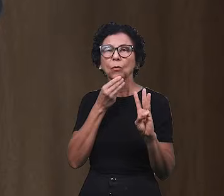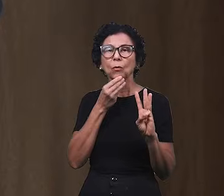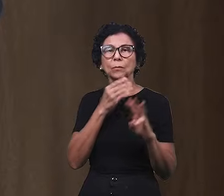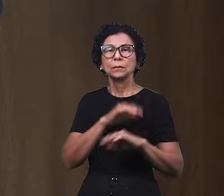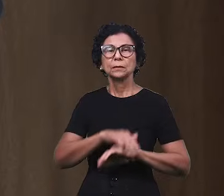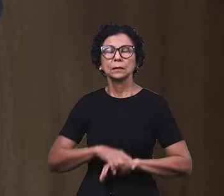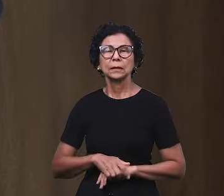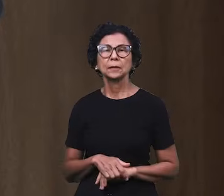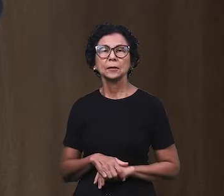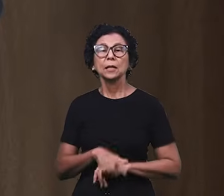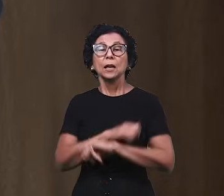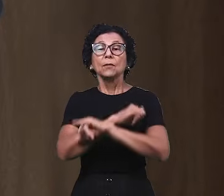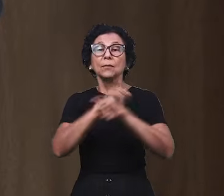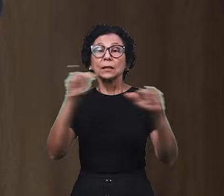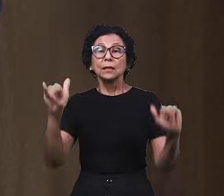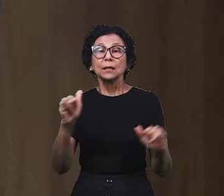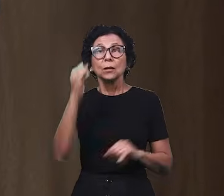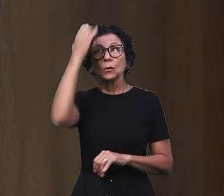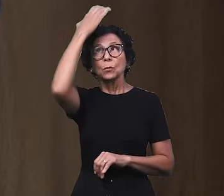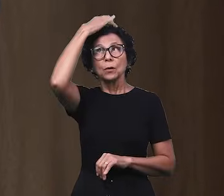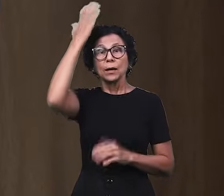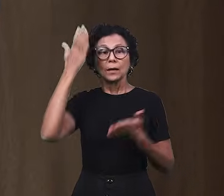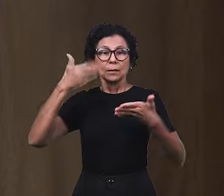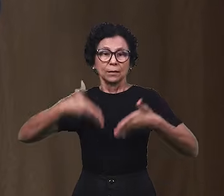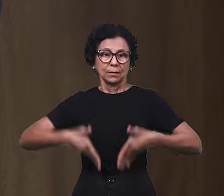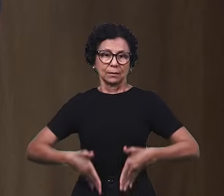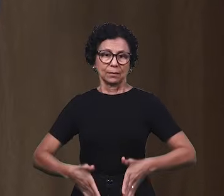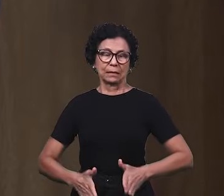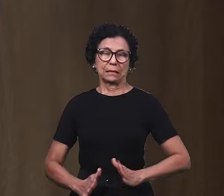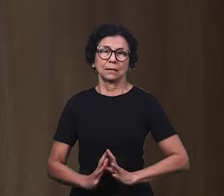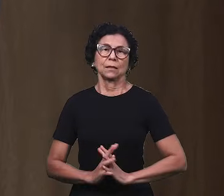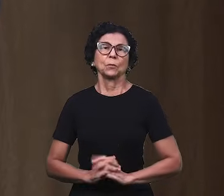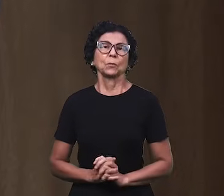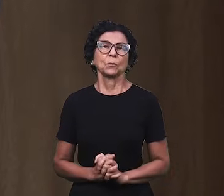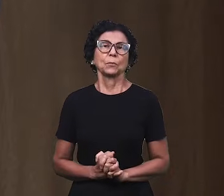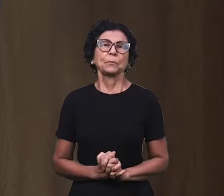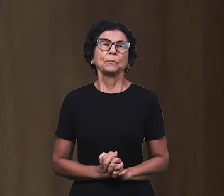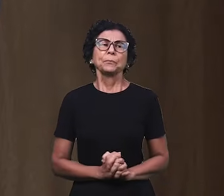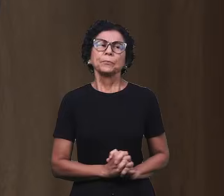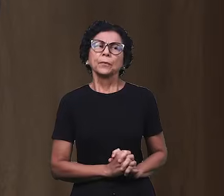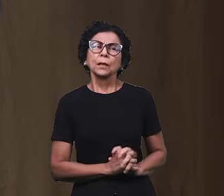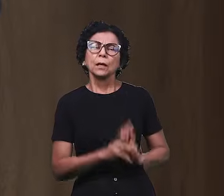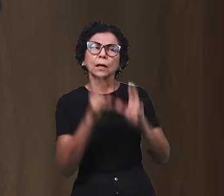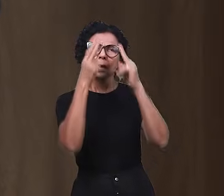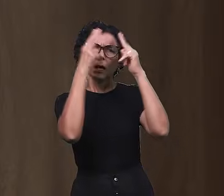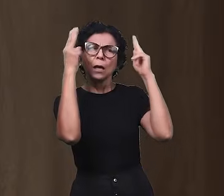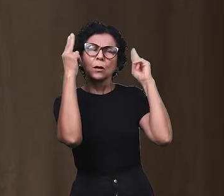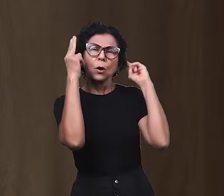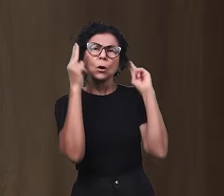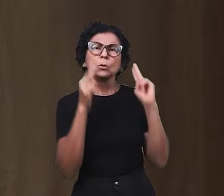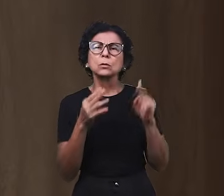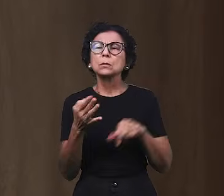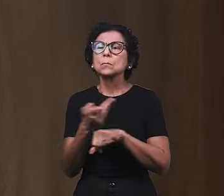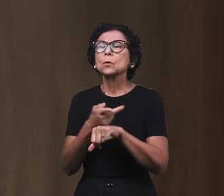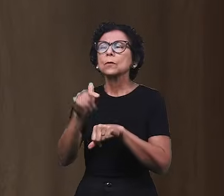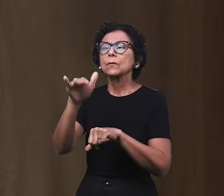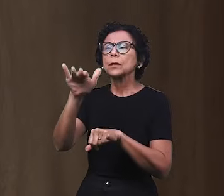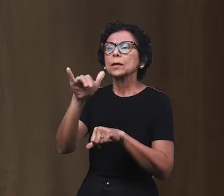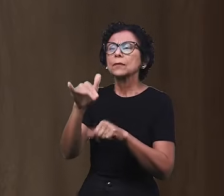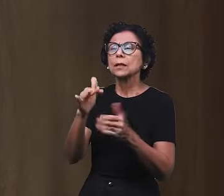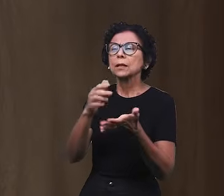rei, ele vai nos escribas e pergunta o que diz a